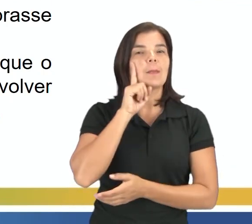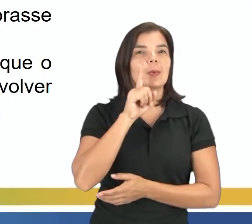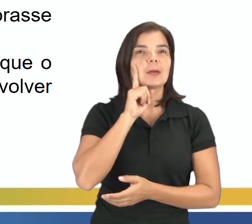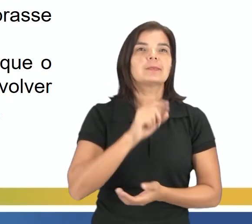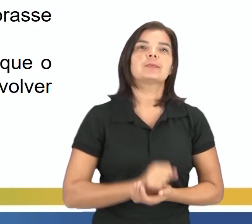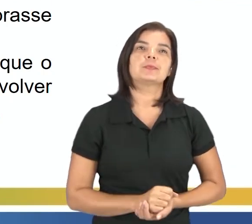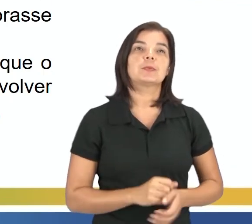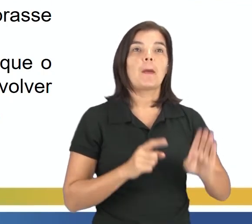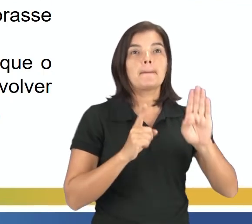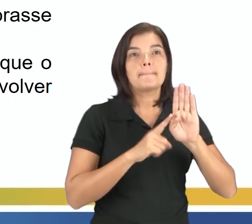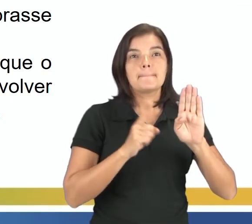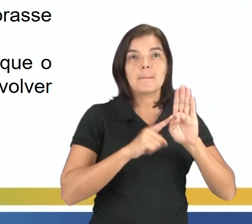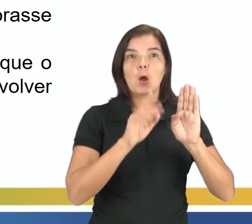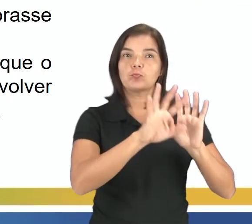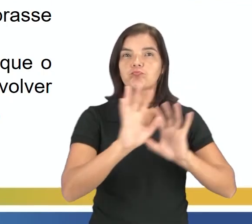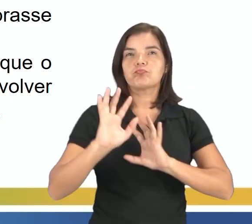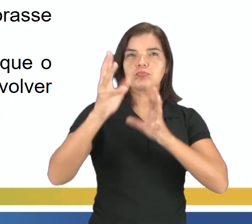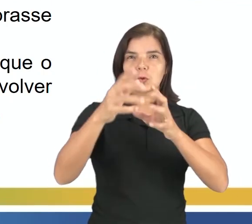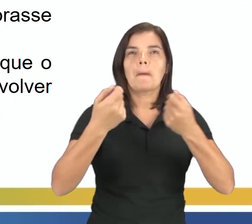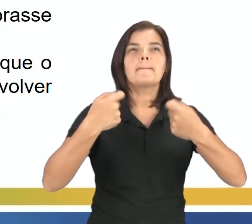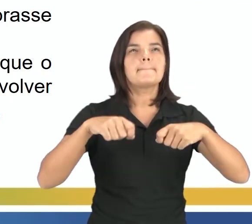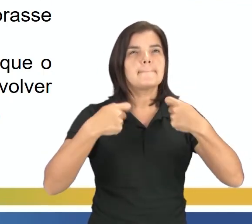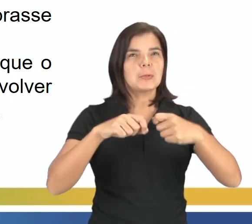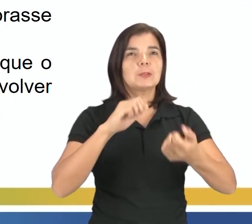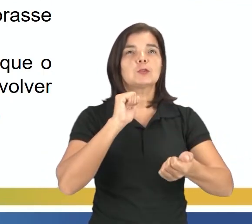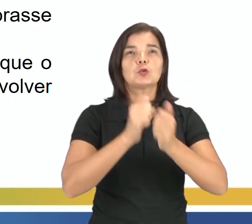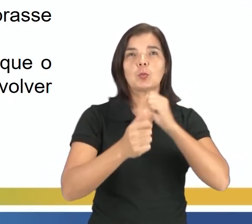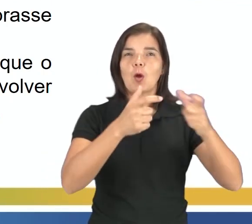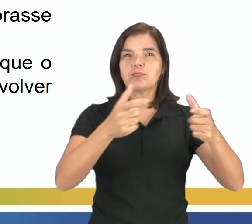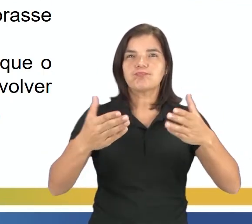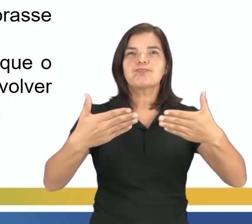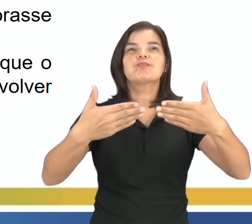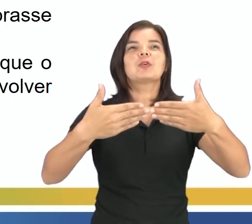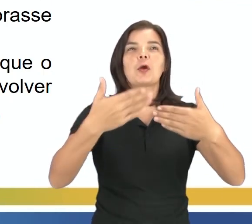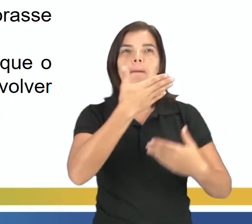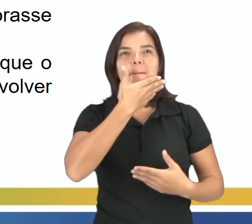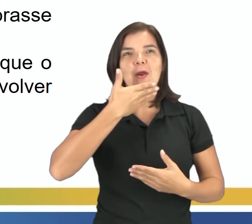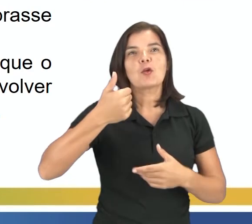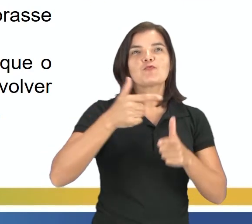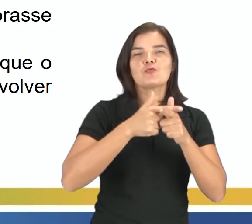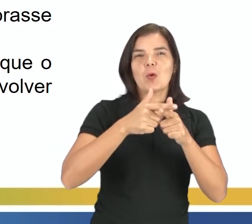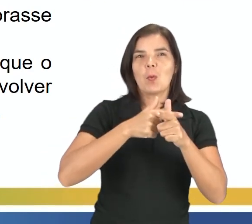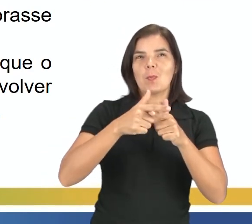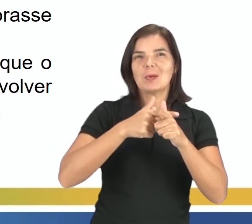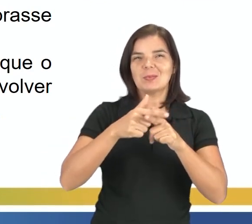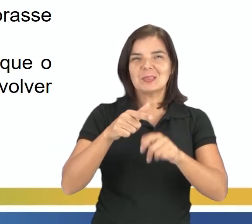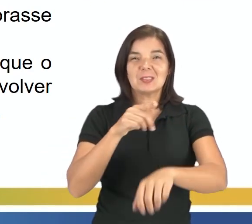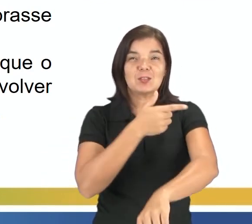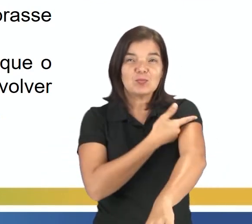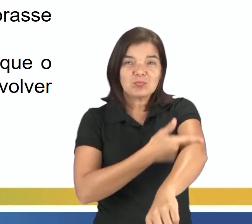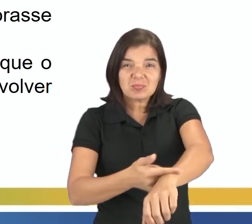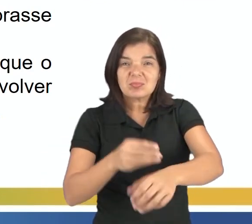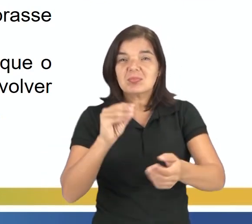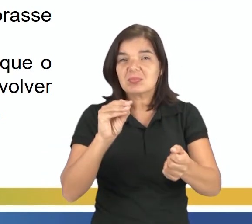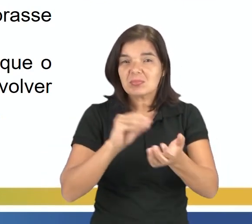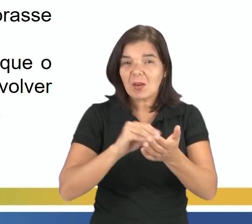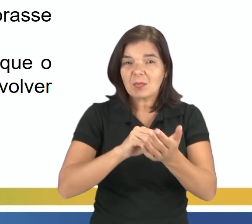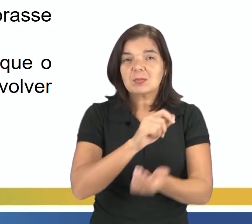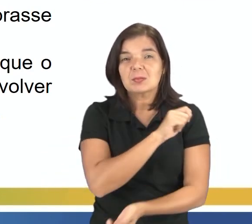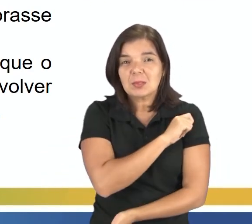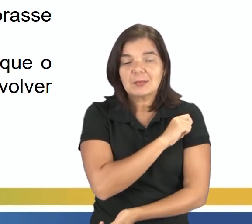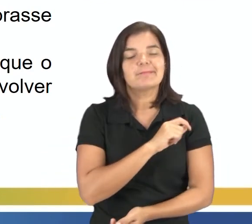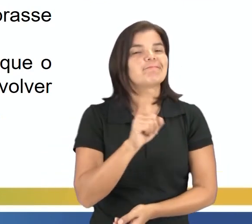foi criado porque havia necessidade de se criar um jogo para ambientes fechados que melhorasse os problemas de indisciplina dos